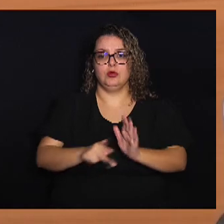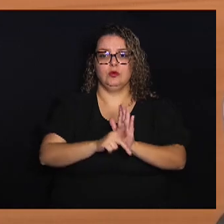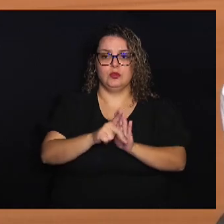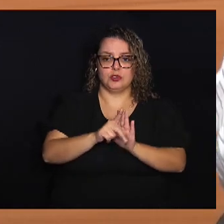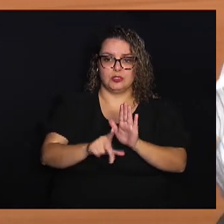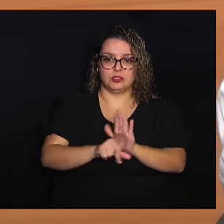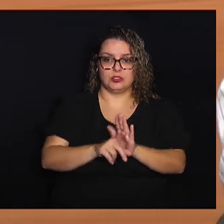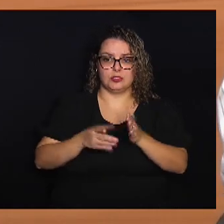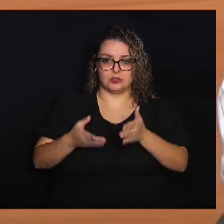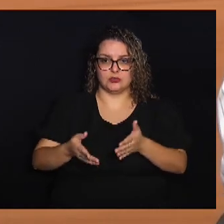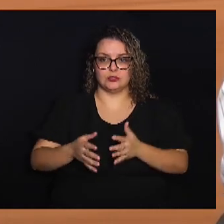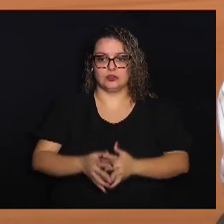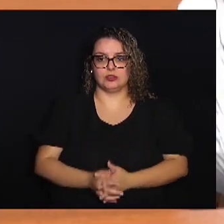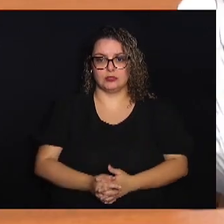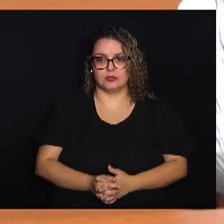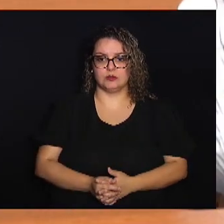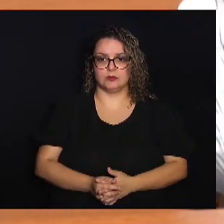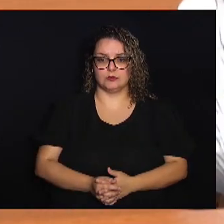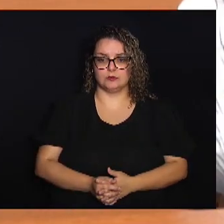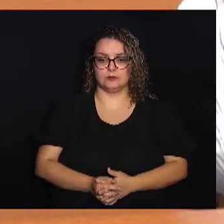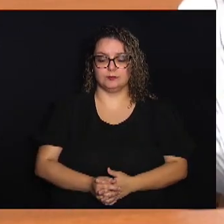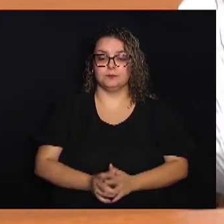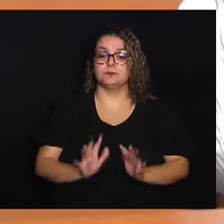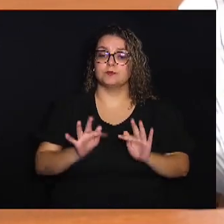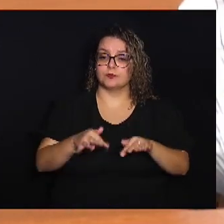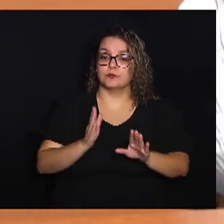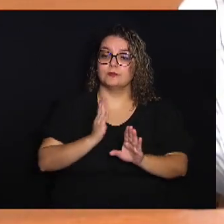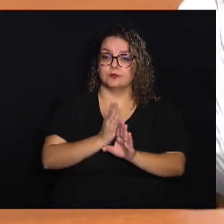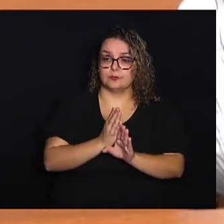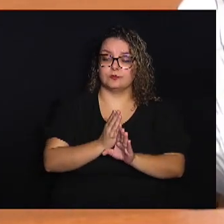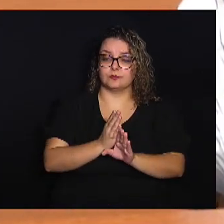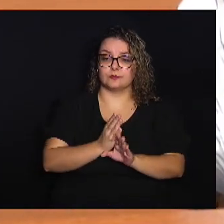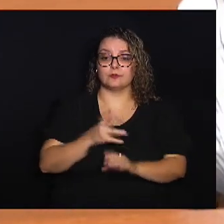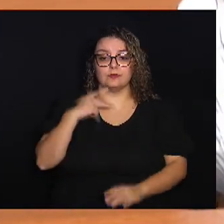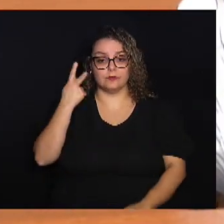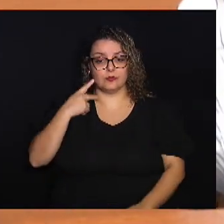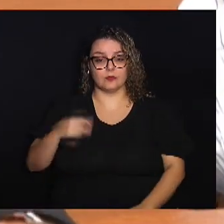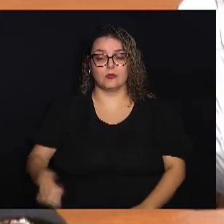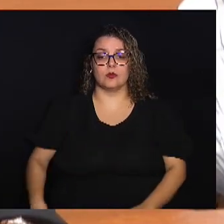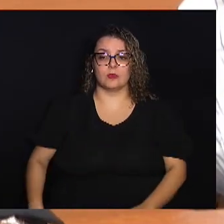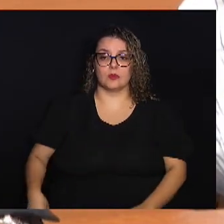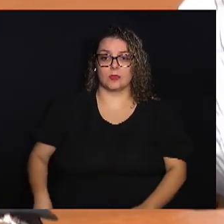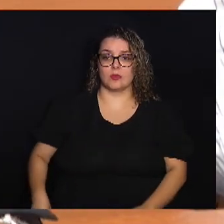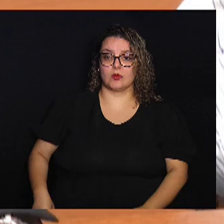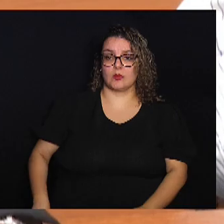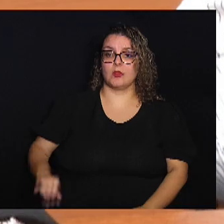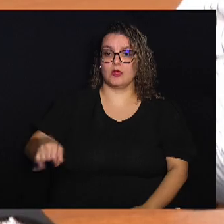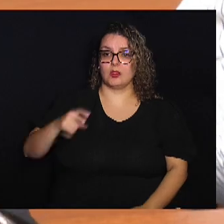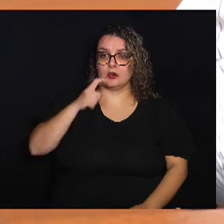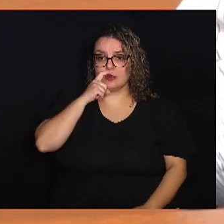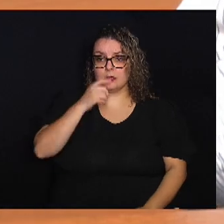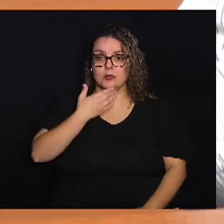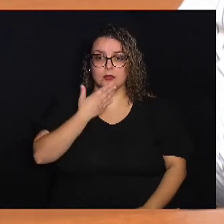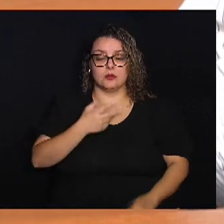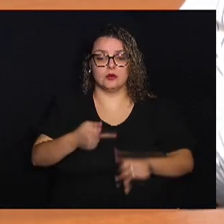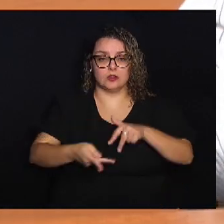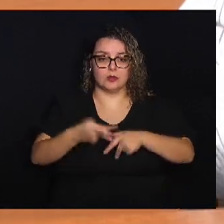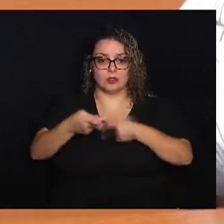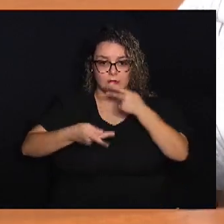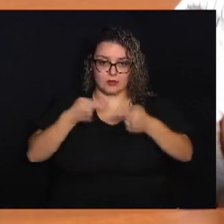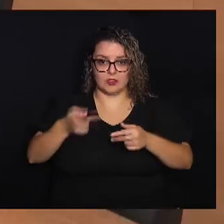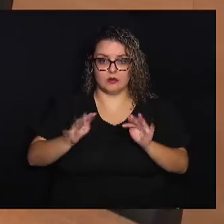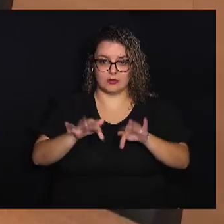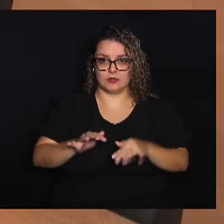o projeto. No final do encontro, os vereadores Schneider e Carmo Luiz fizeram suas